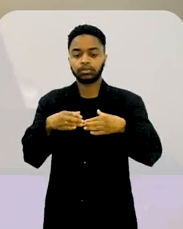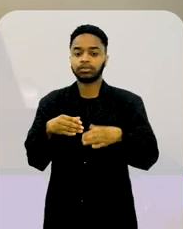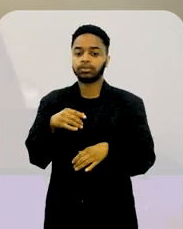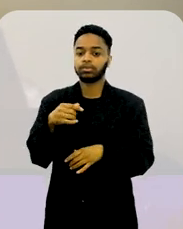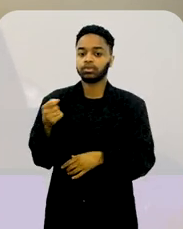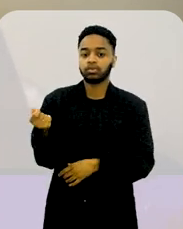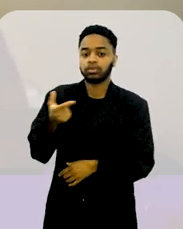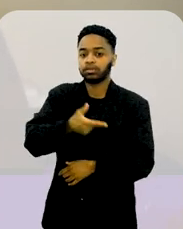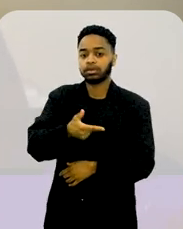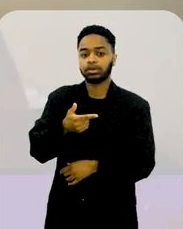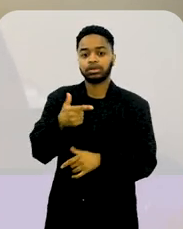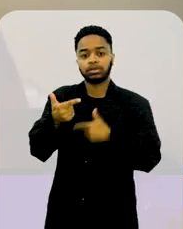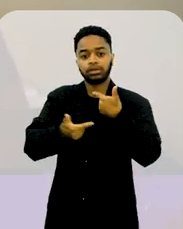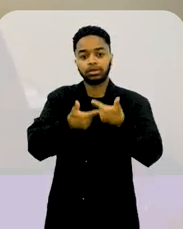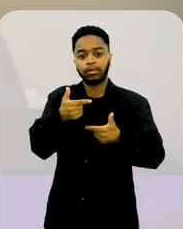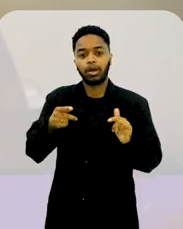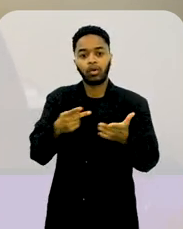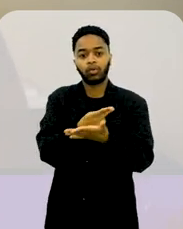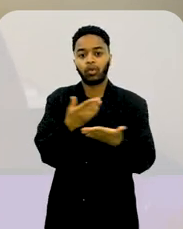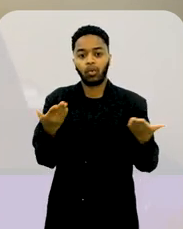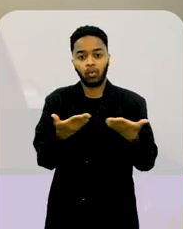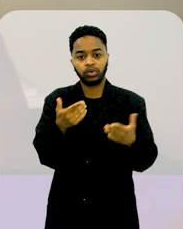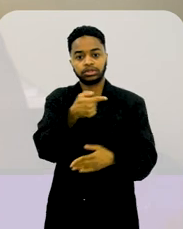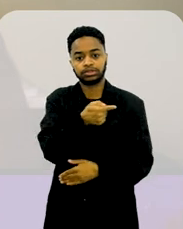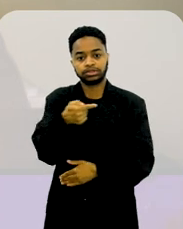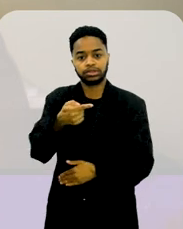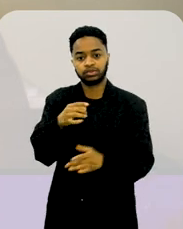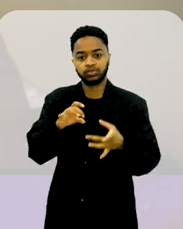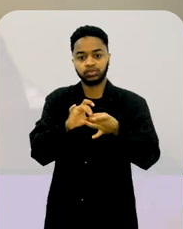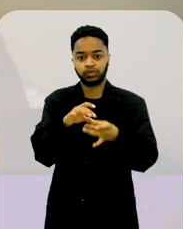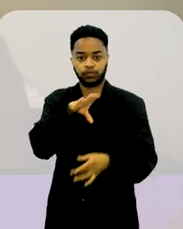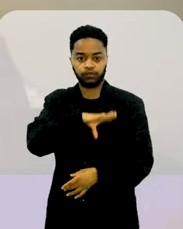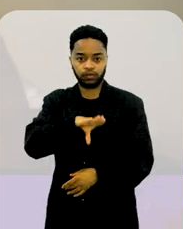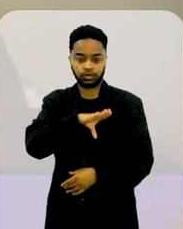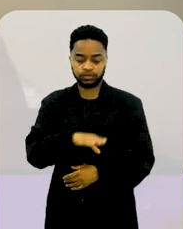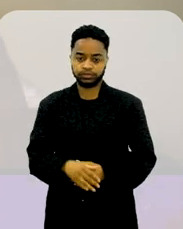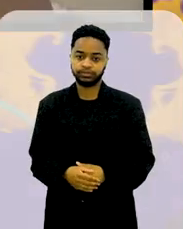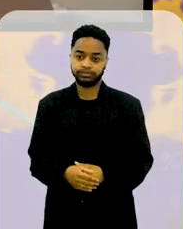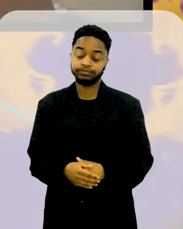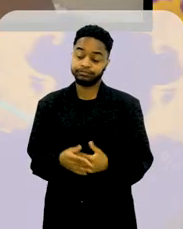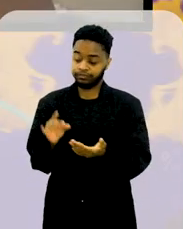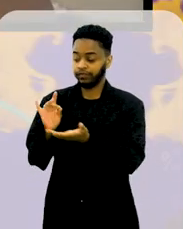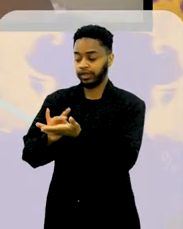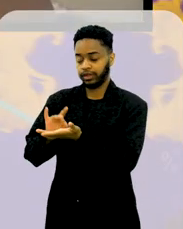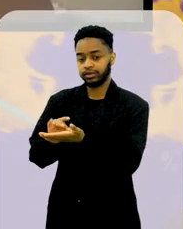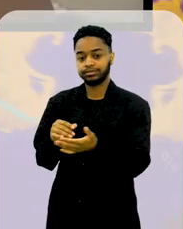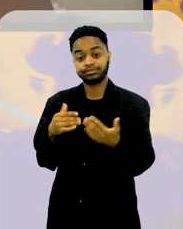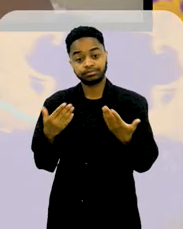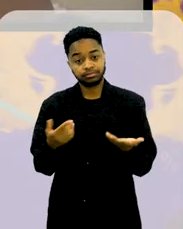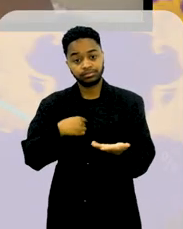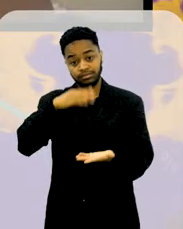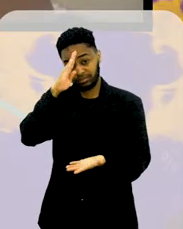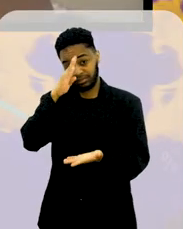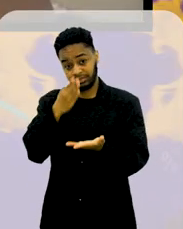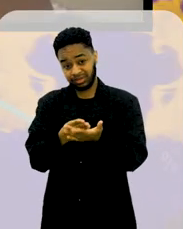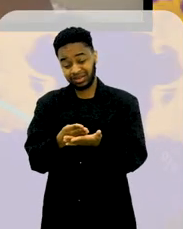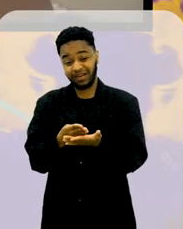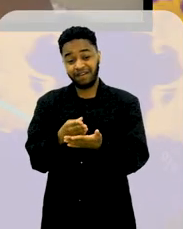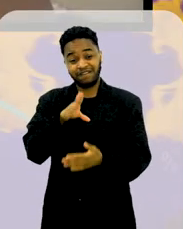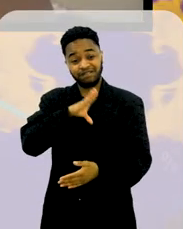City do que o trabalho que hoje vem sendo desenvolvido pela 777 no Vasco da Gama então assim eu acho que o Vasco